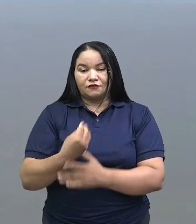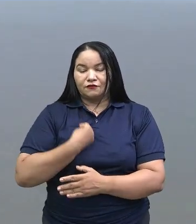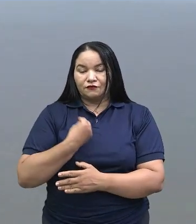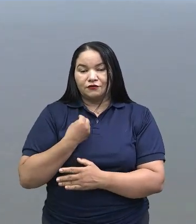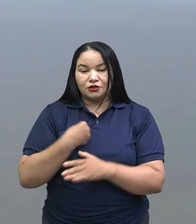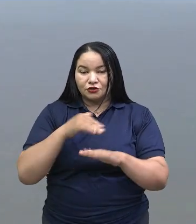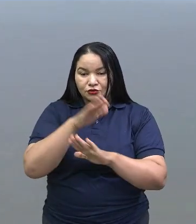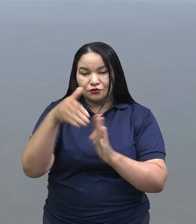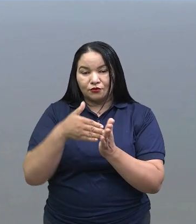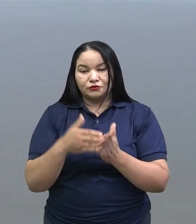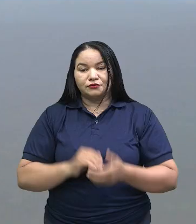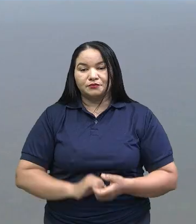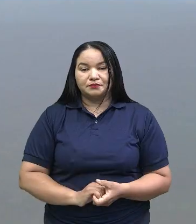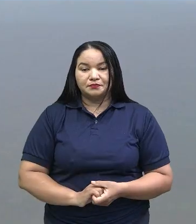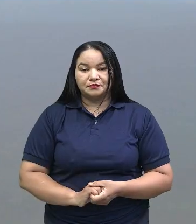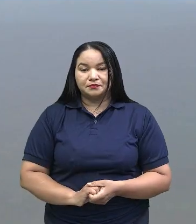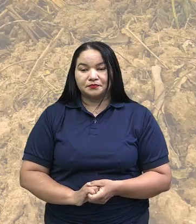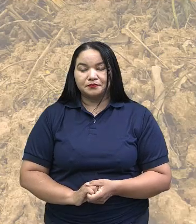todos.